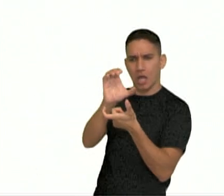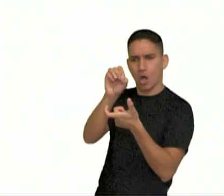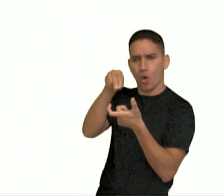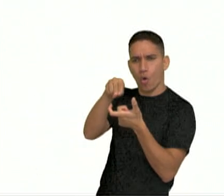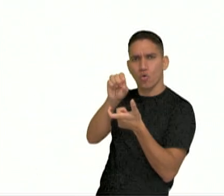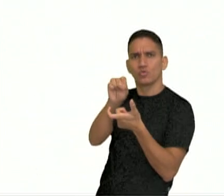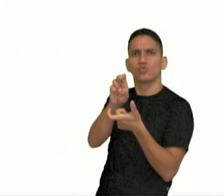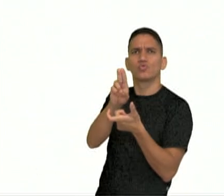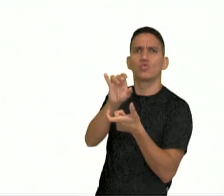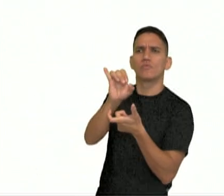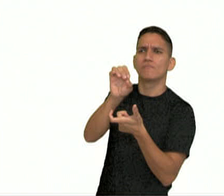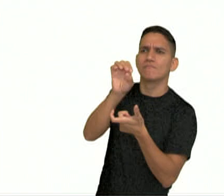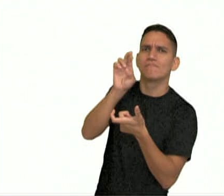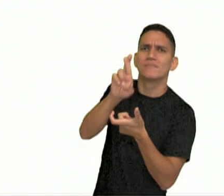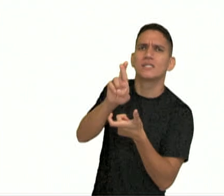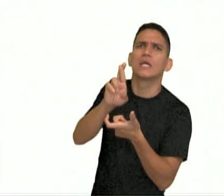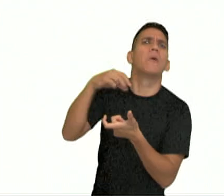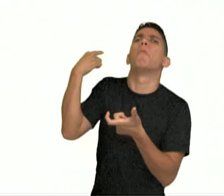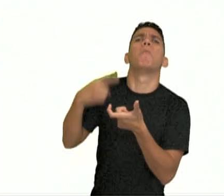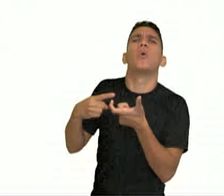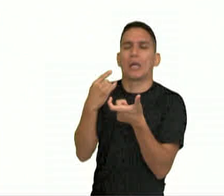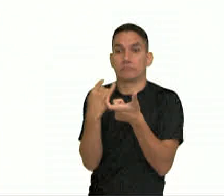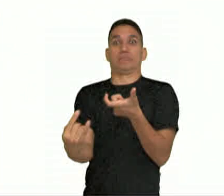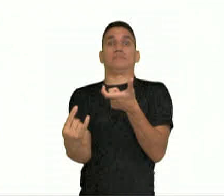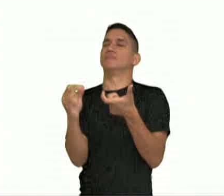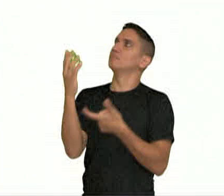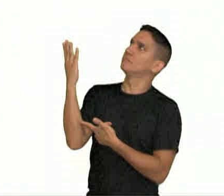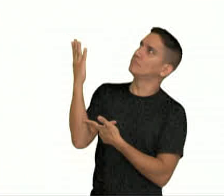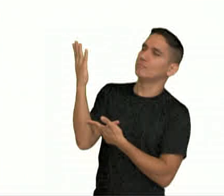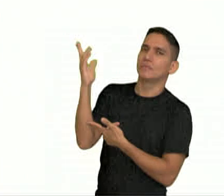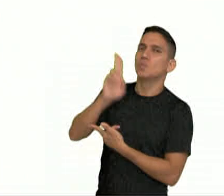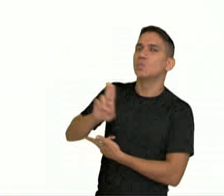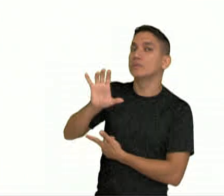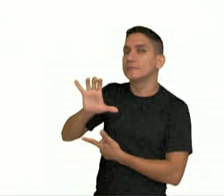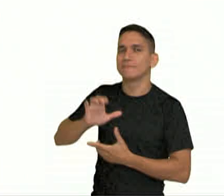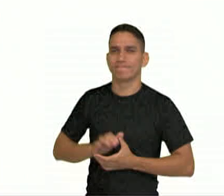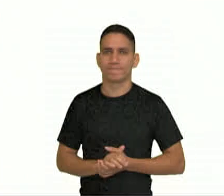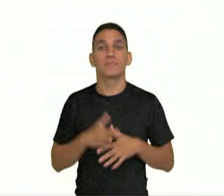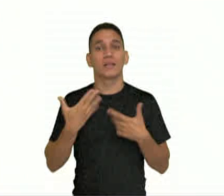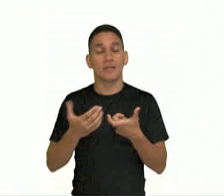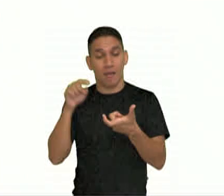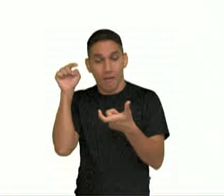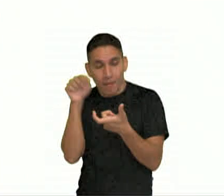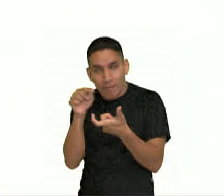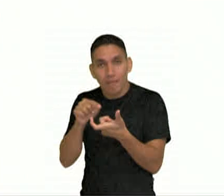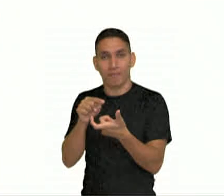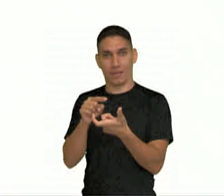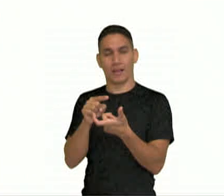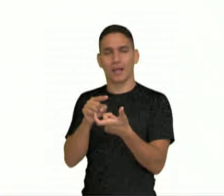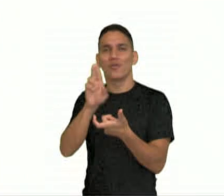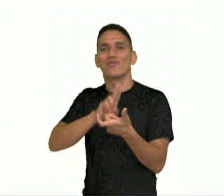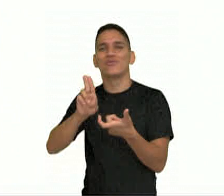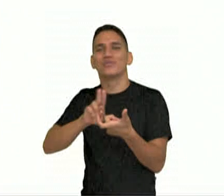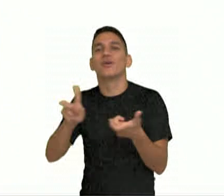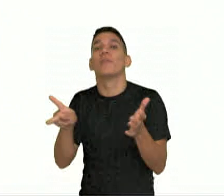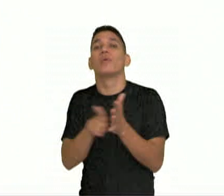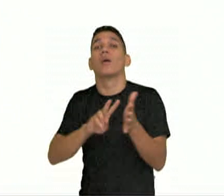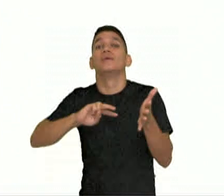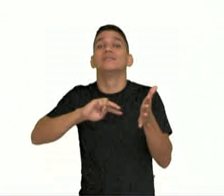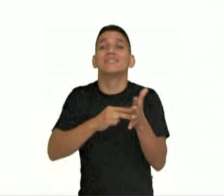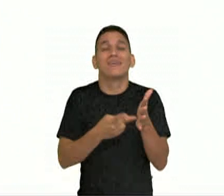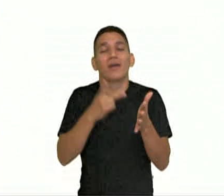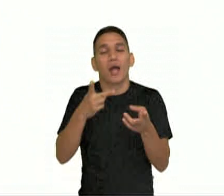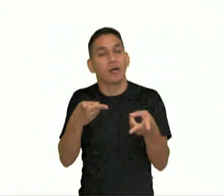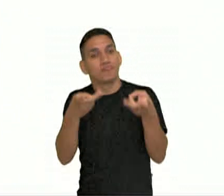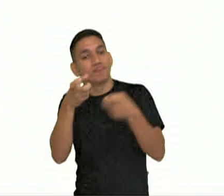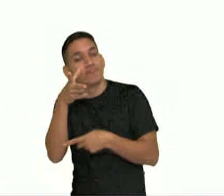sentido, né, a palavra consumir destacada no texto acima foi empregada? Então, a palavra consumir foi empregada no sentido de ouvir,